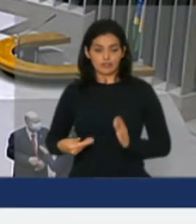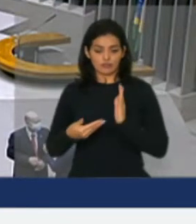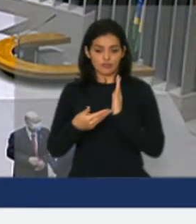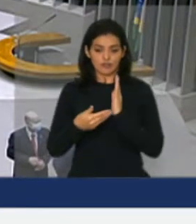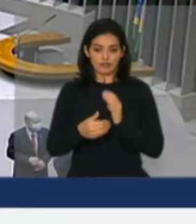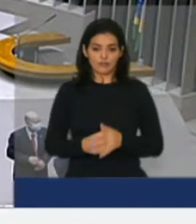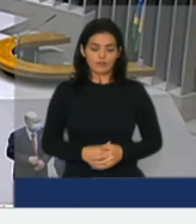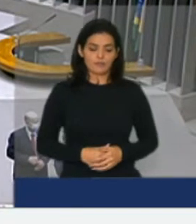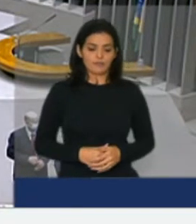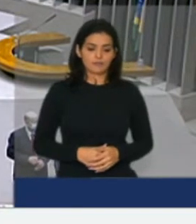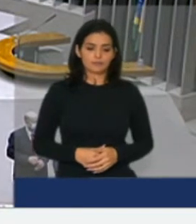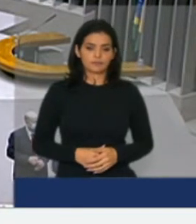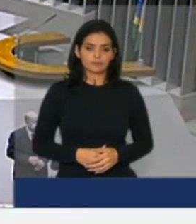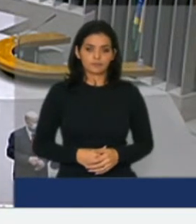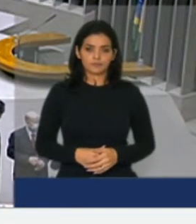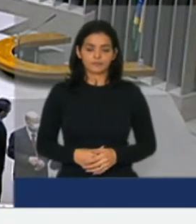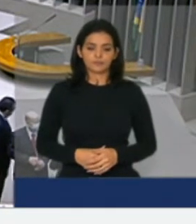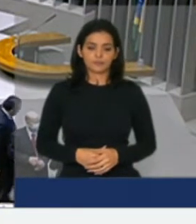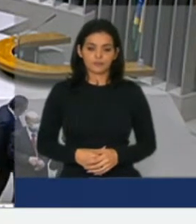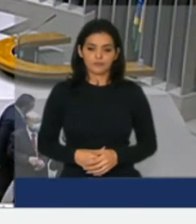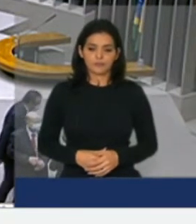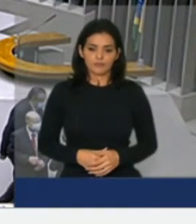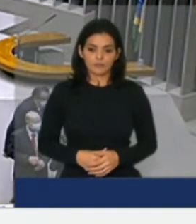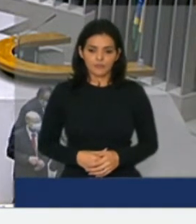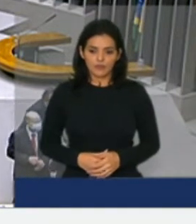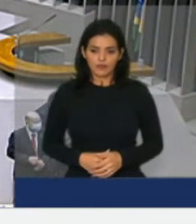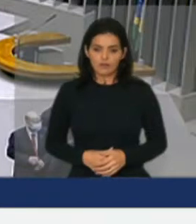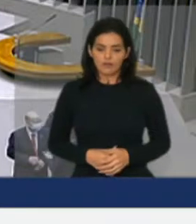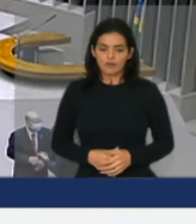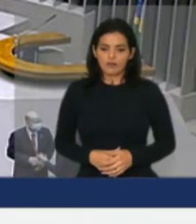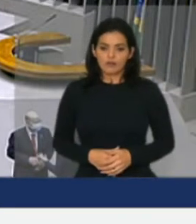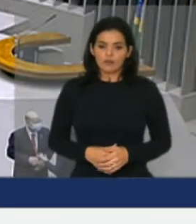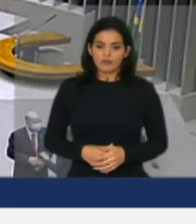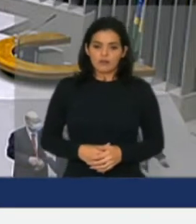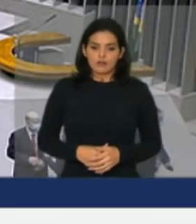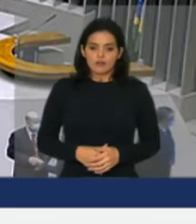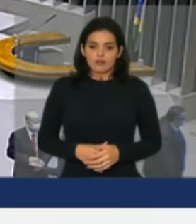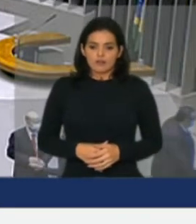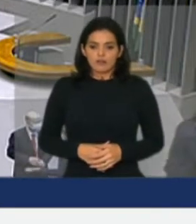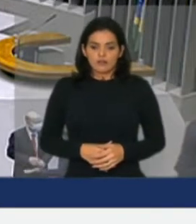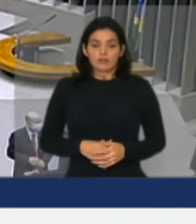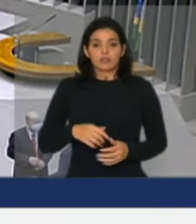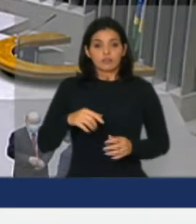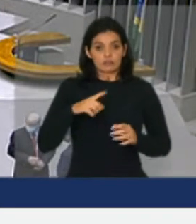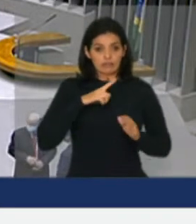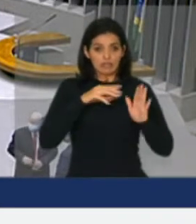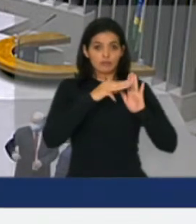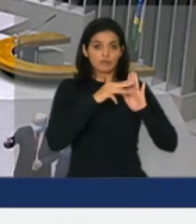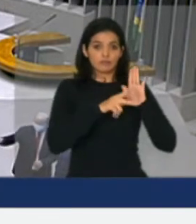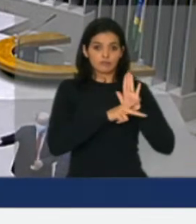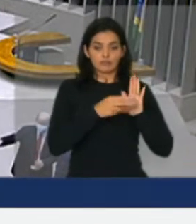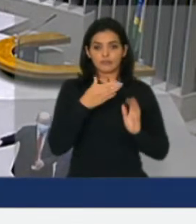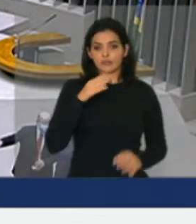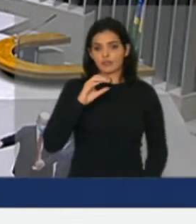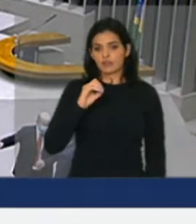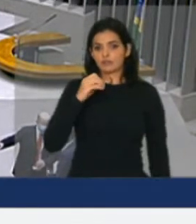Também na pauta desta próxima sessão plenária virtual da Câmara dos Deputados está a medida provisória